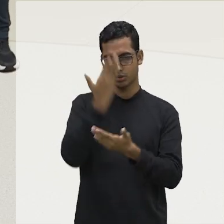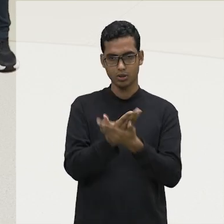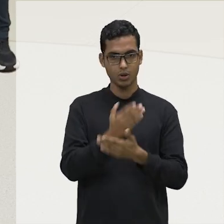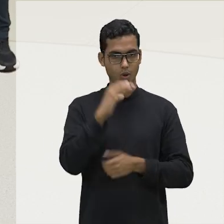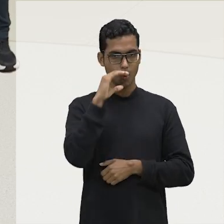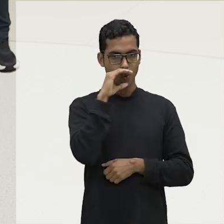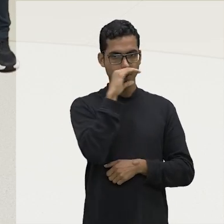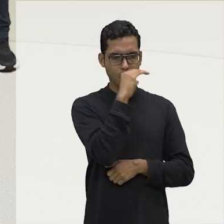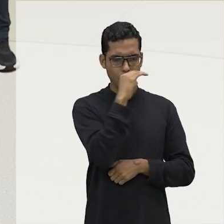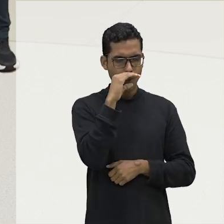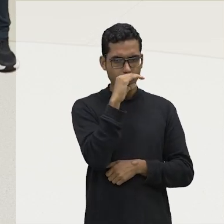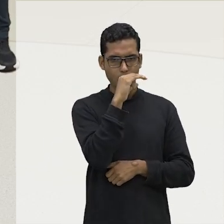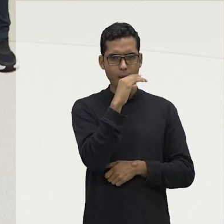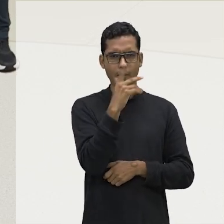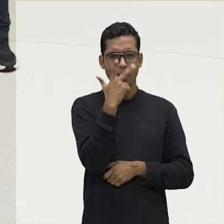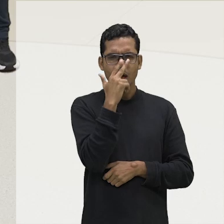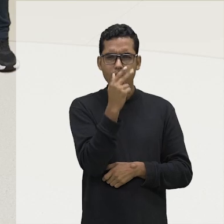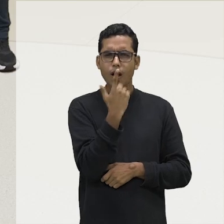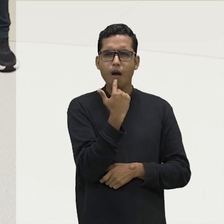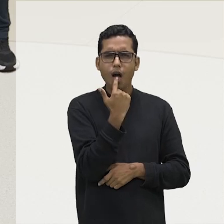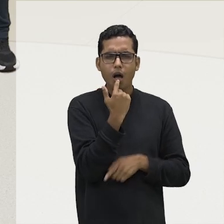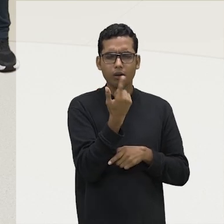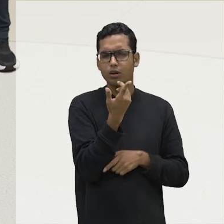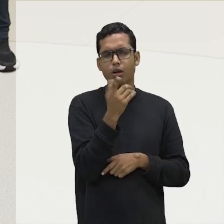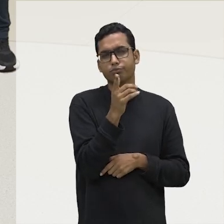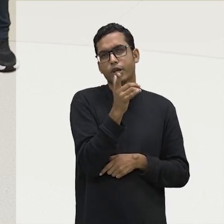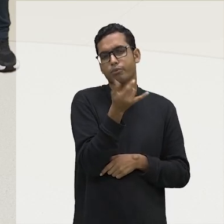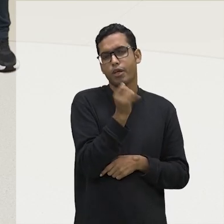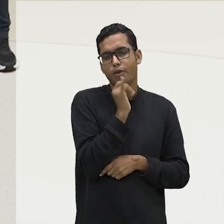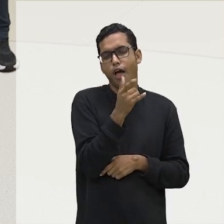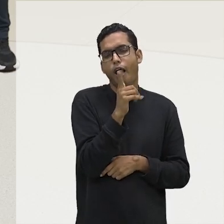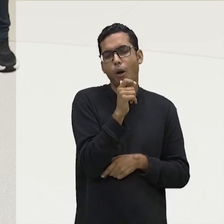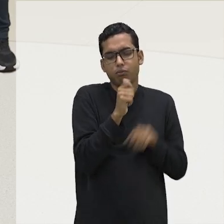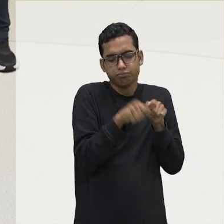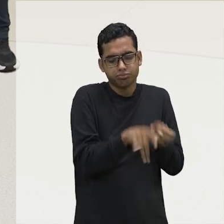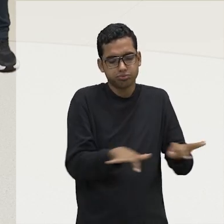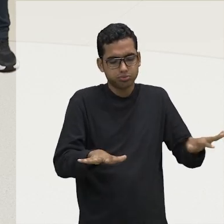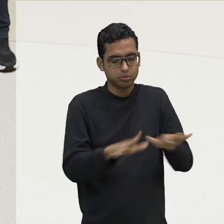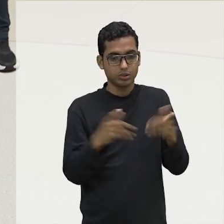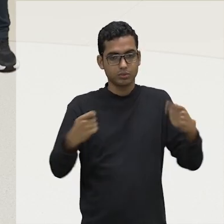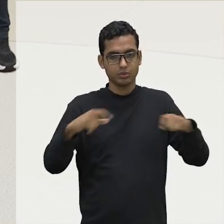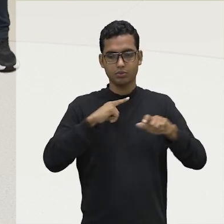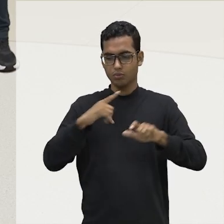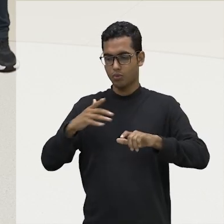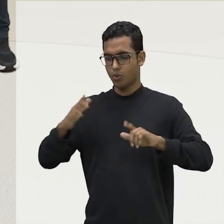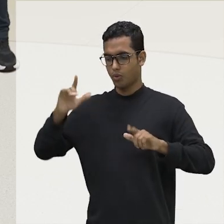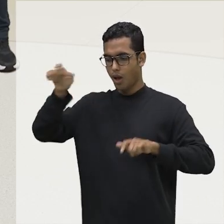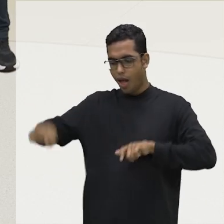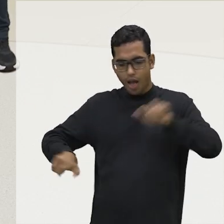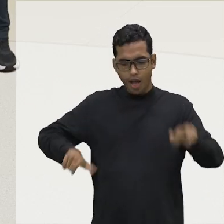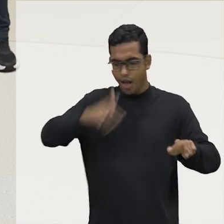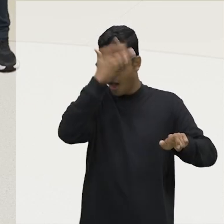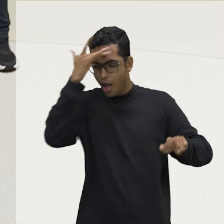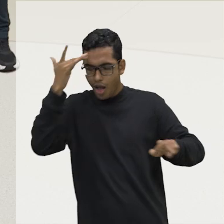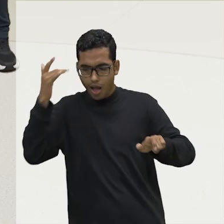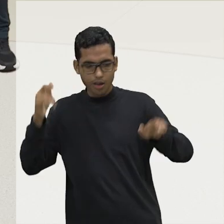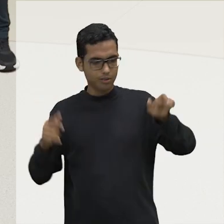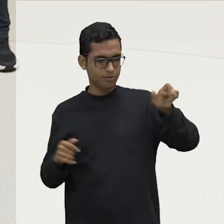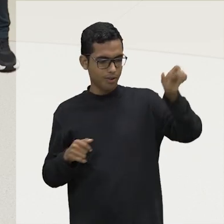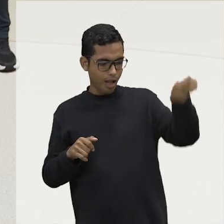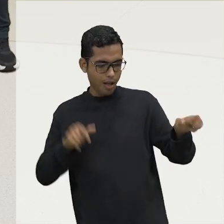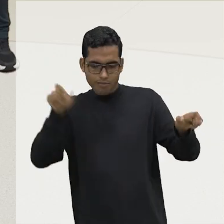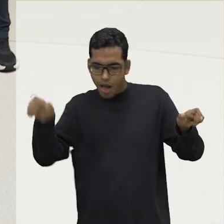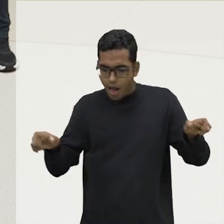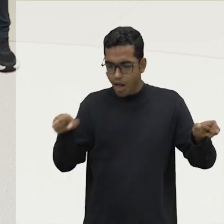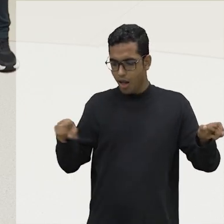ele era um fluido que era transferido entre os corpos, não é? Só que um cara chamado